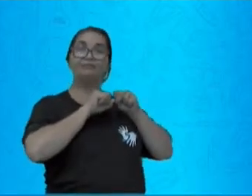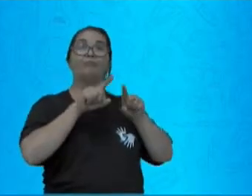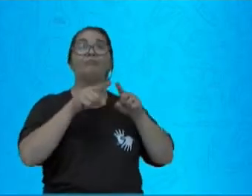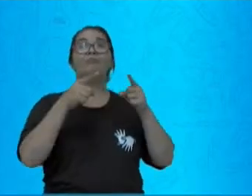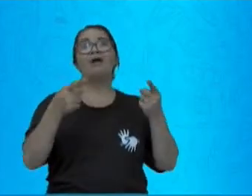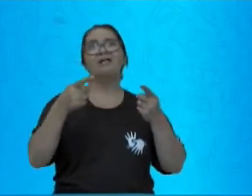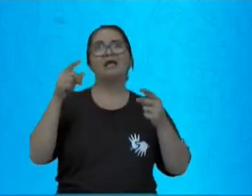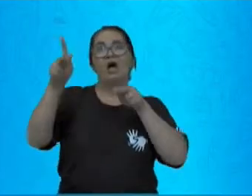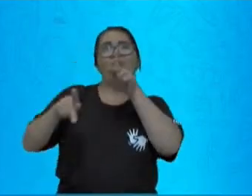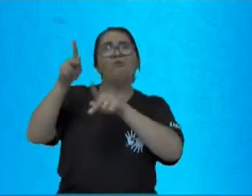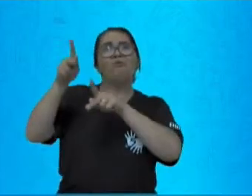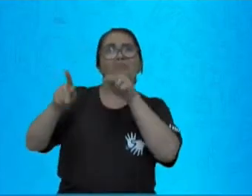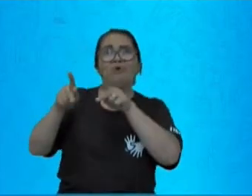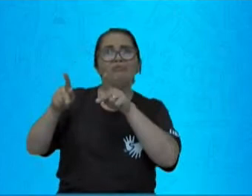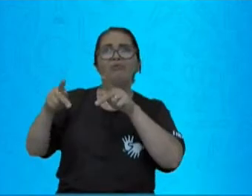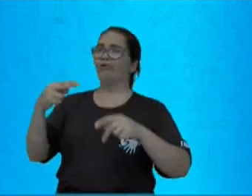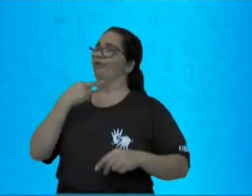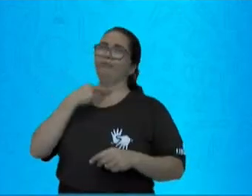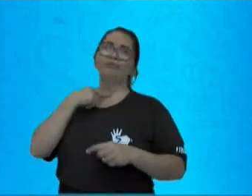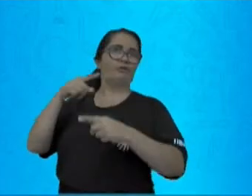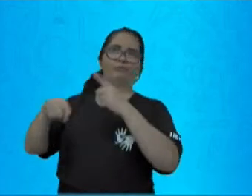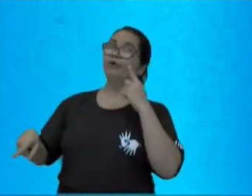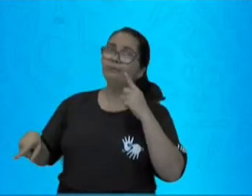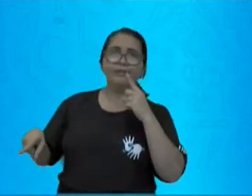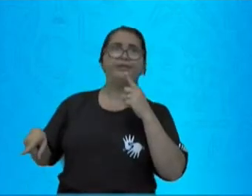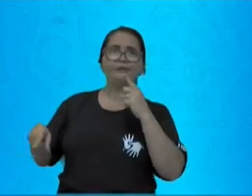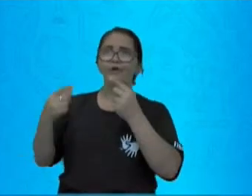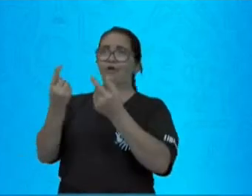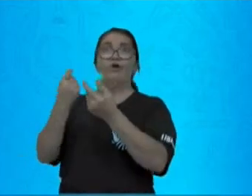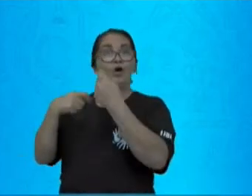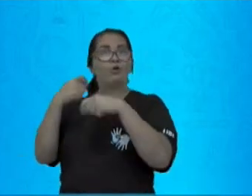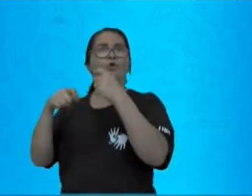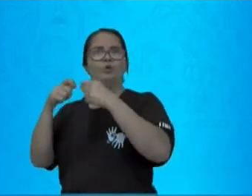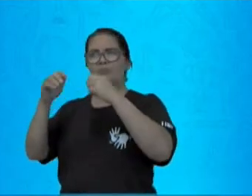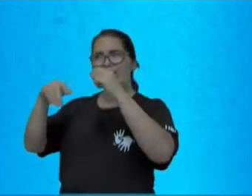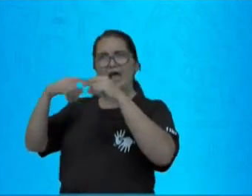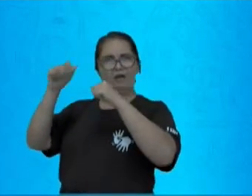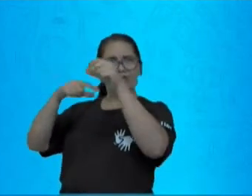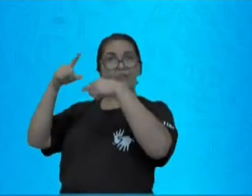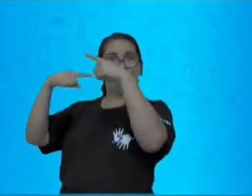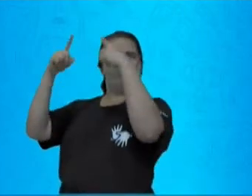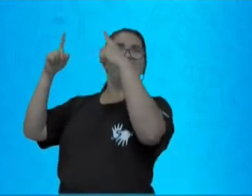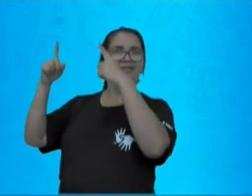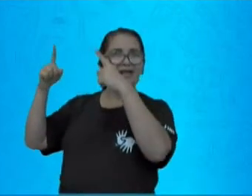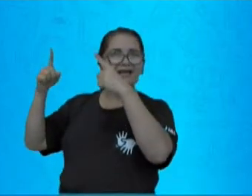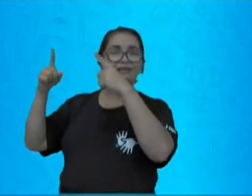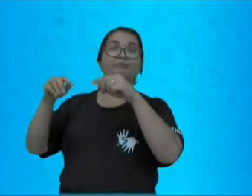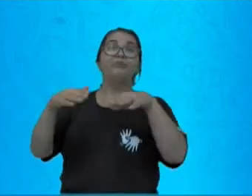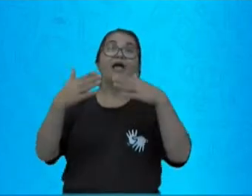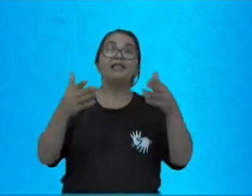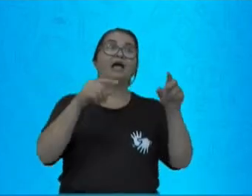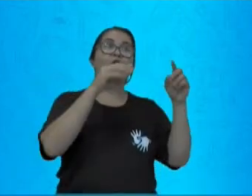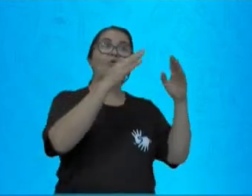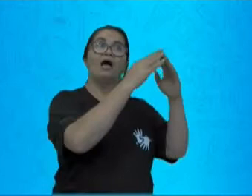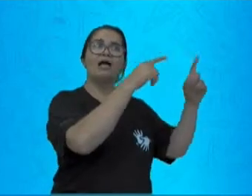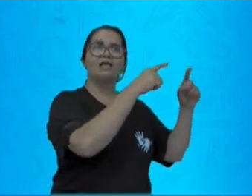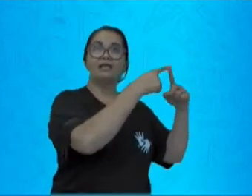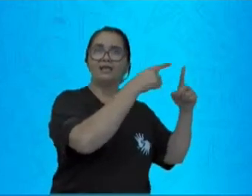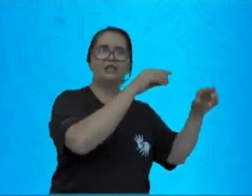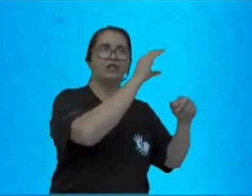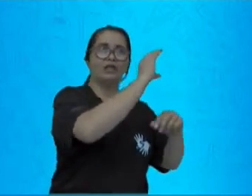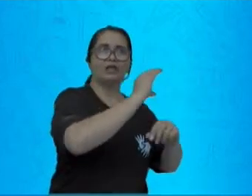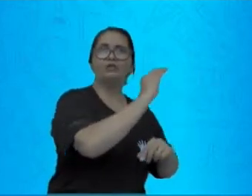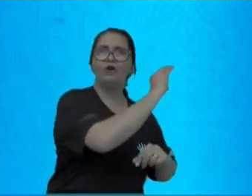cidadãos acumulasse. Porém, a nova classe econômica, a burguesia, almejava o lucro e também a